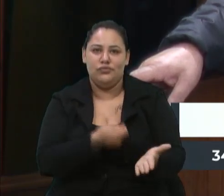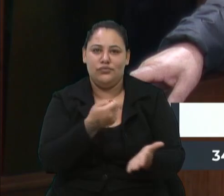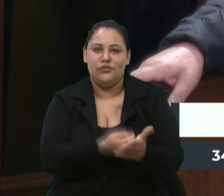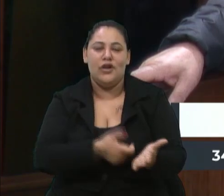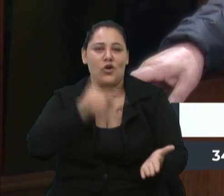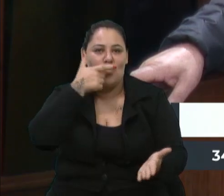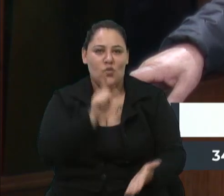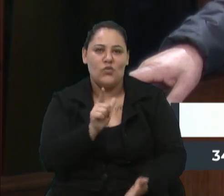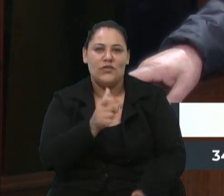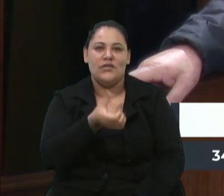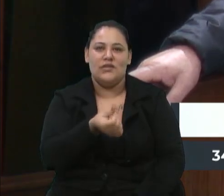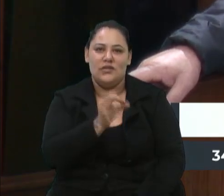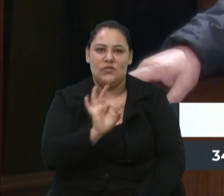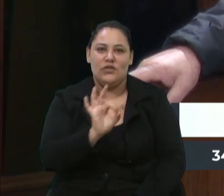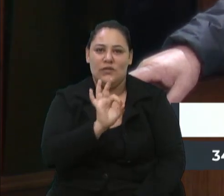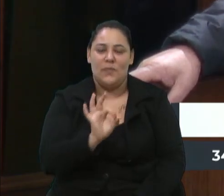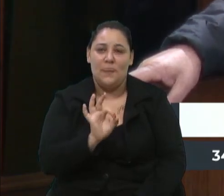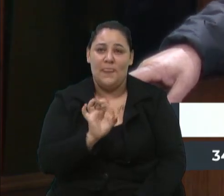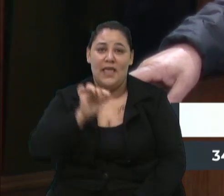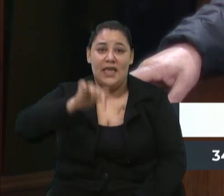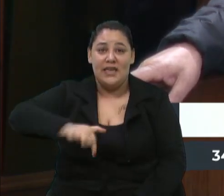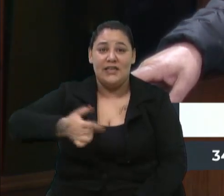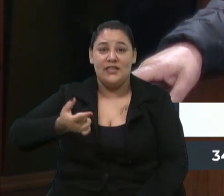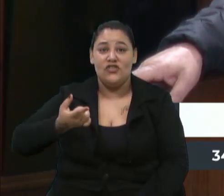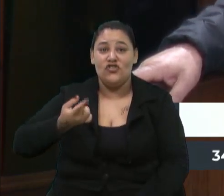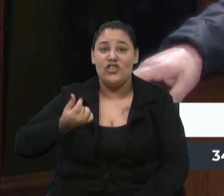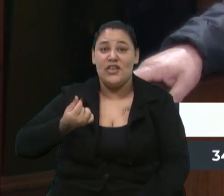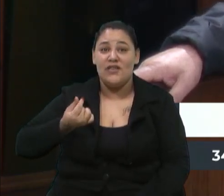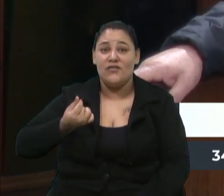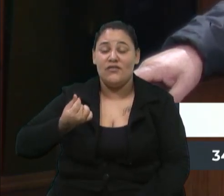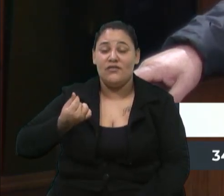6%. E esse dinheiro vai parar onde mesmo,